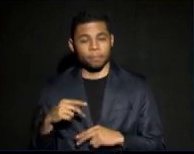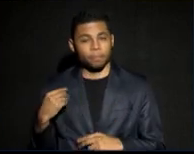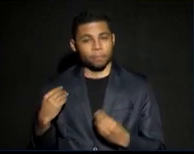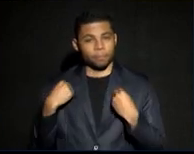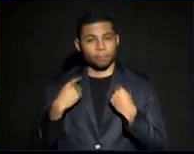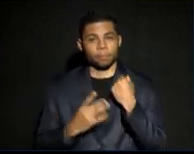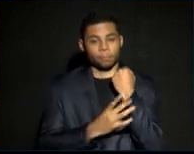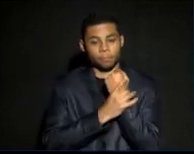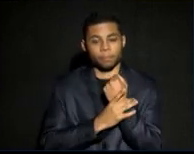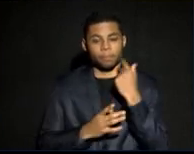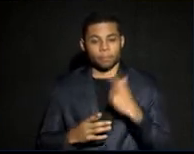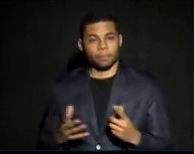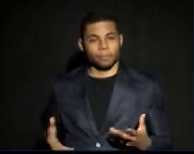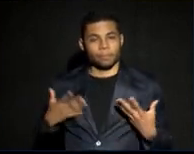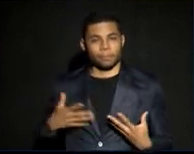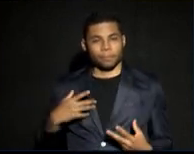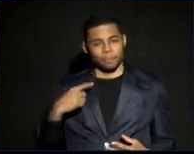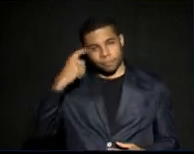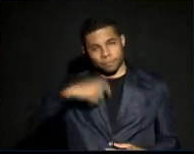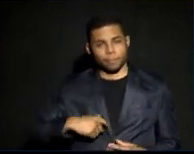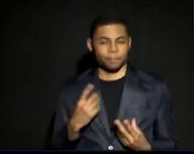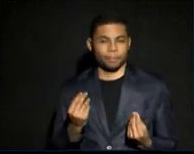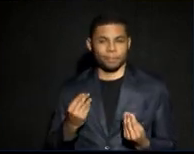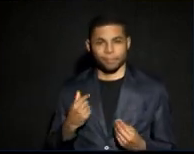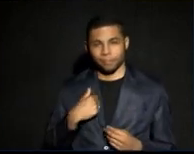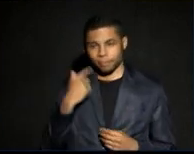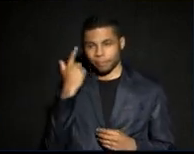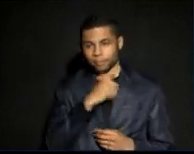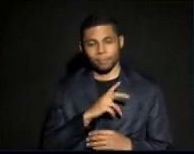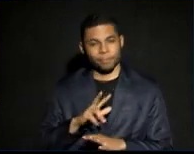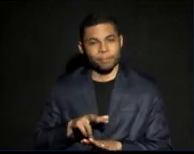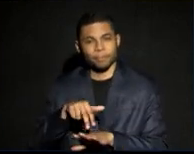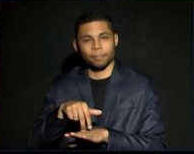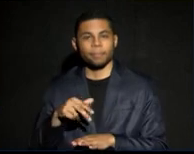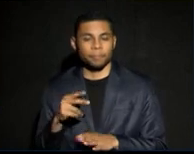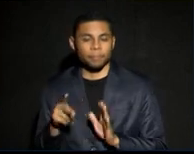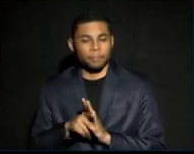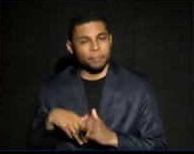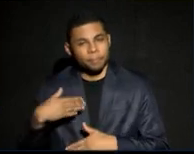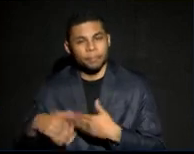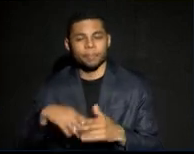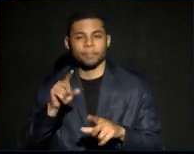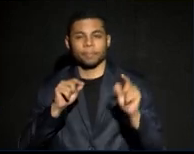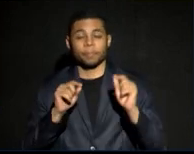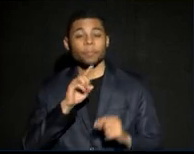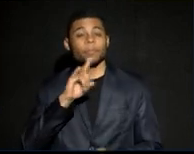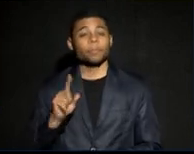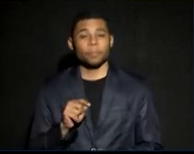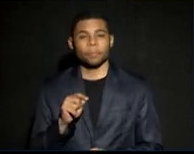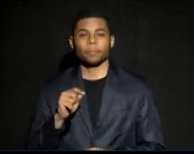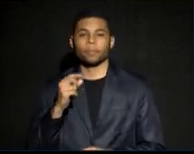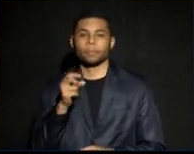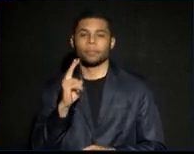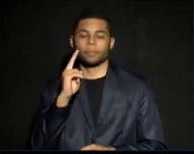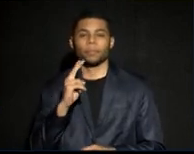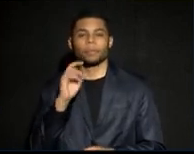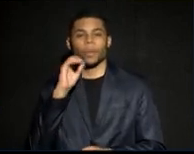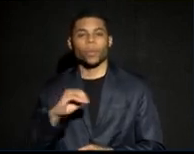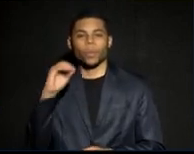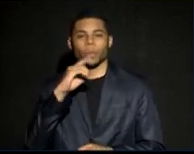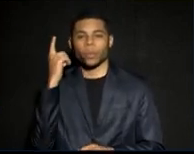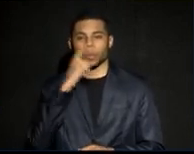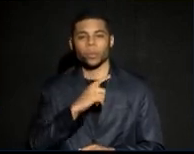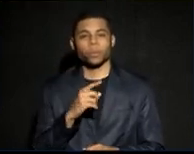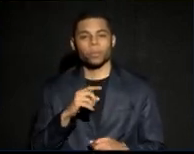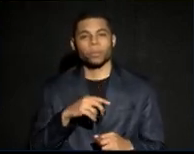e convicção e me anima muito a enfrentar esse processo eleitoral que começou essa semana e que em outubro vai escolher os dois que